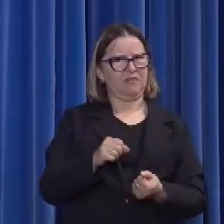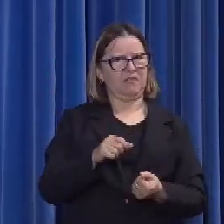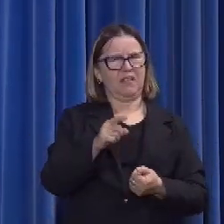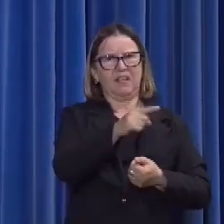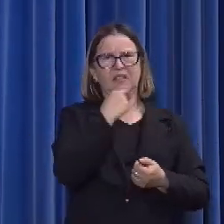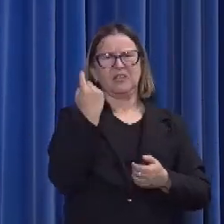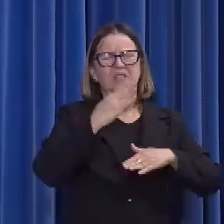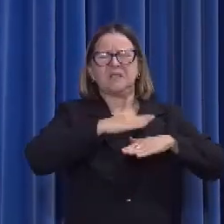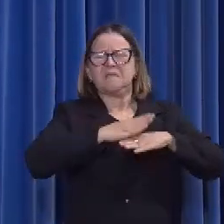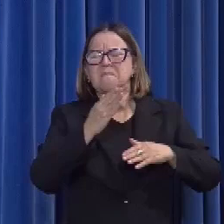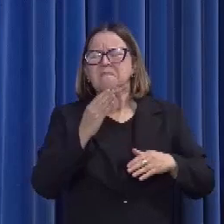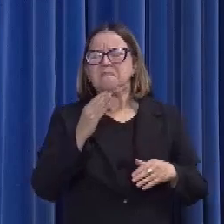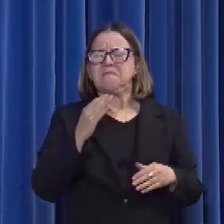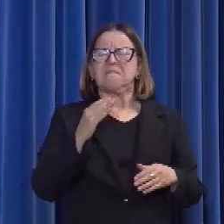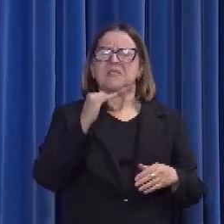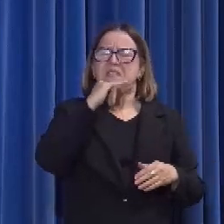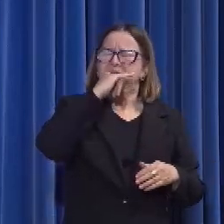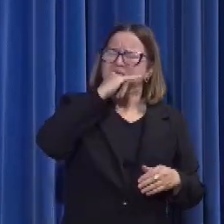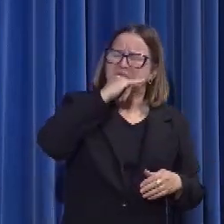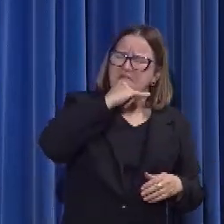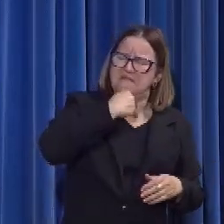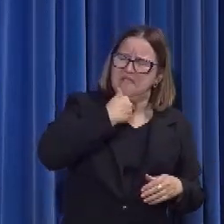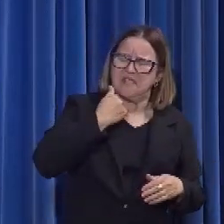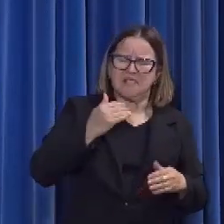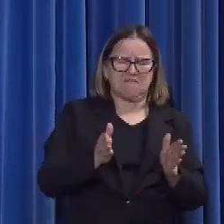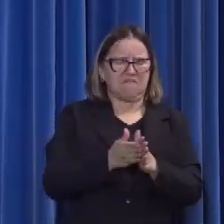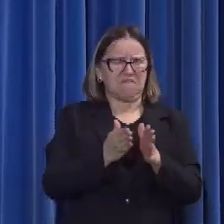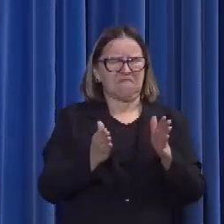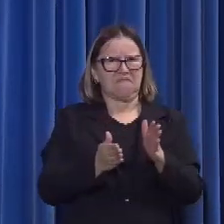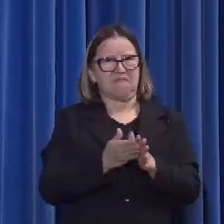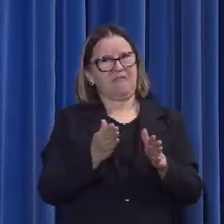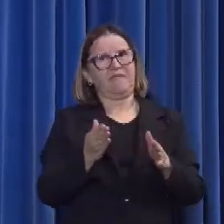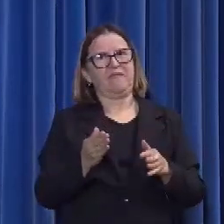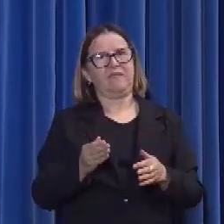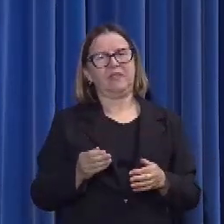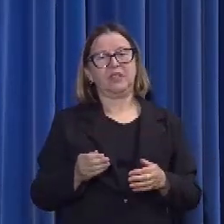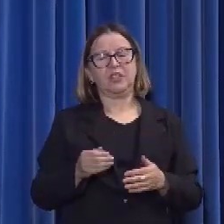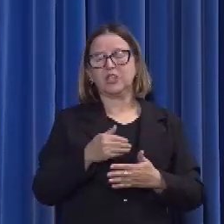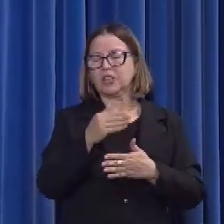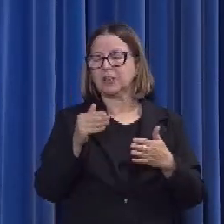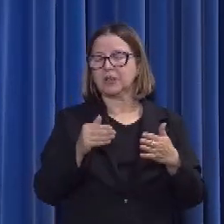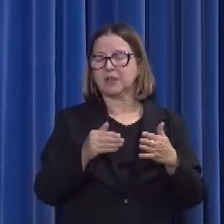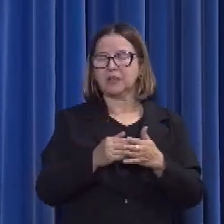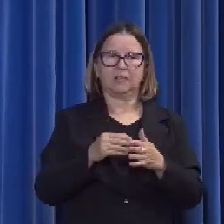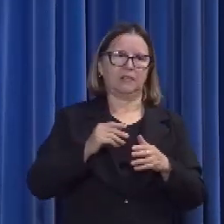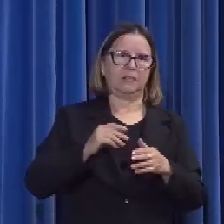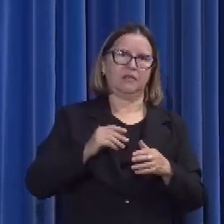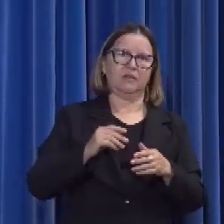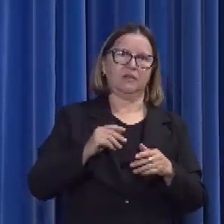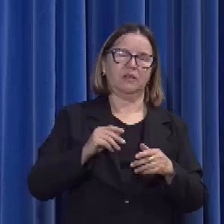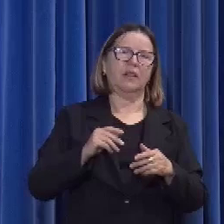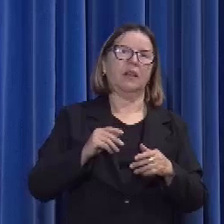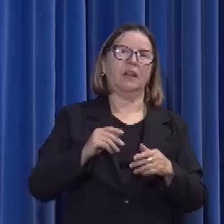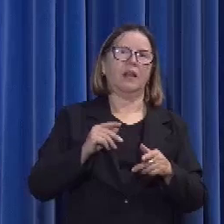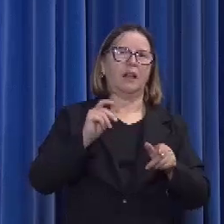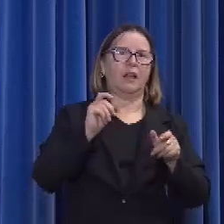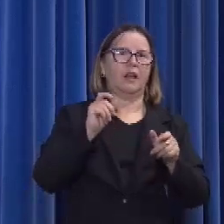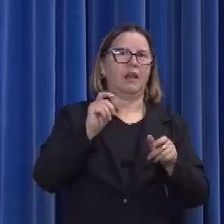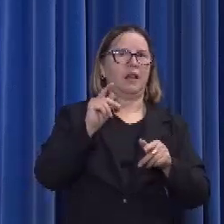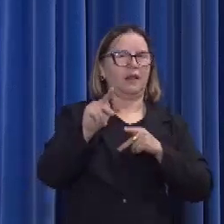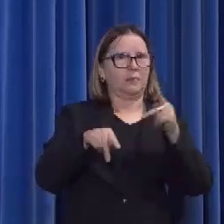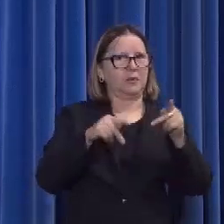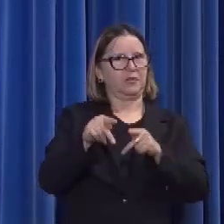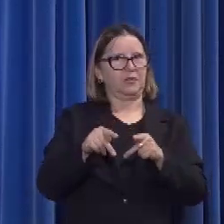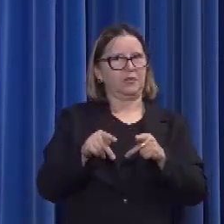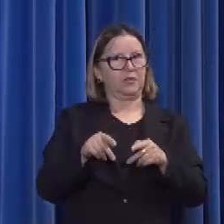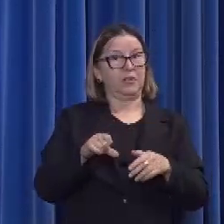os mais miseráveis e os mais desgraçados de todos os homens. Se você está querendo Deus só para aqui